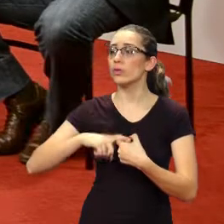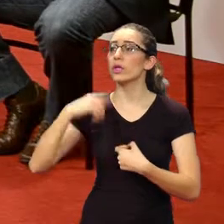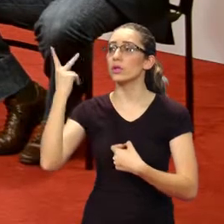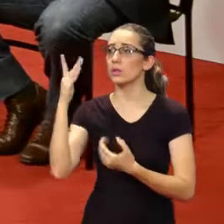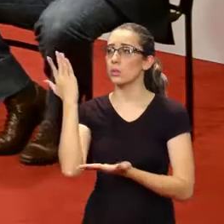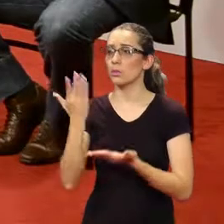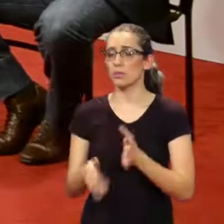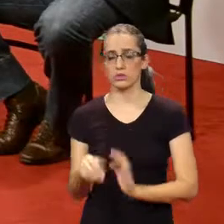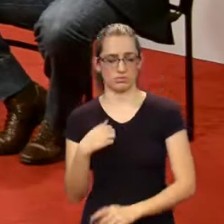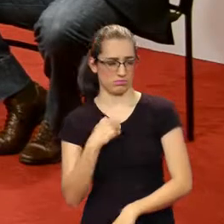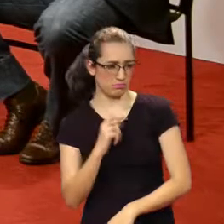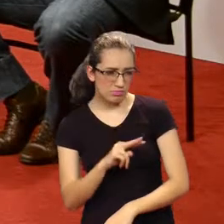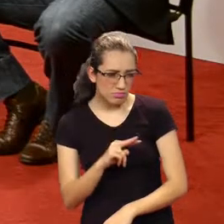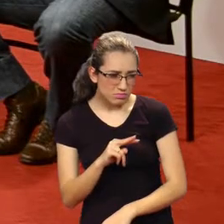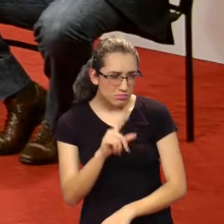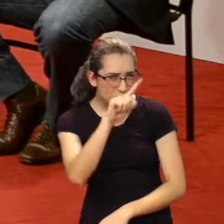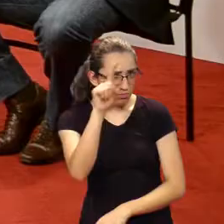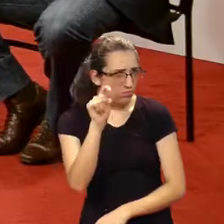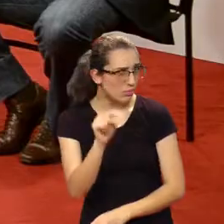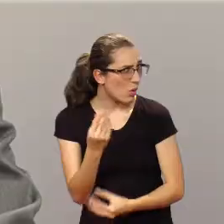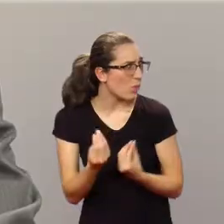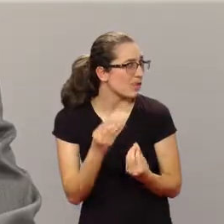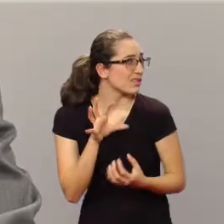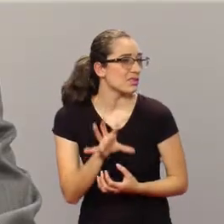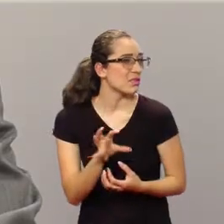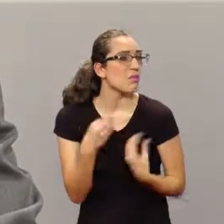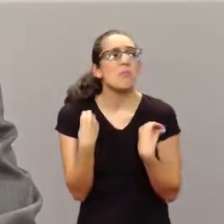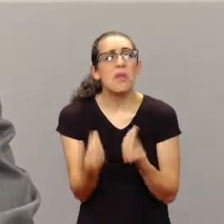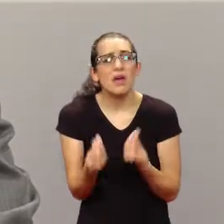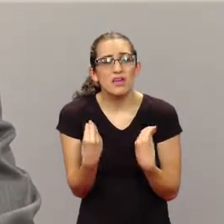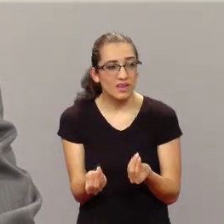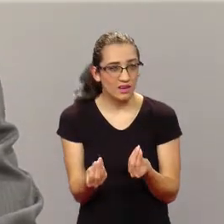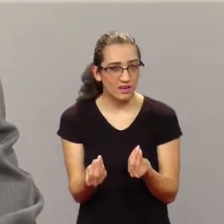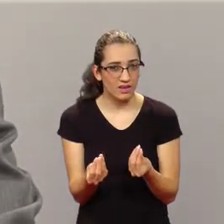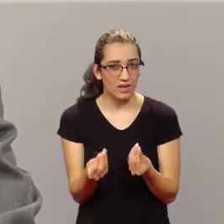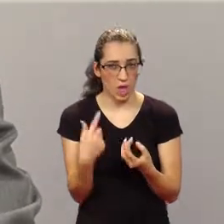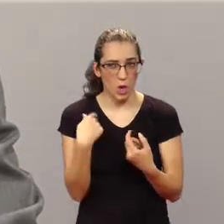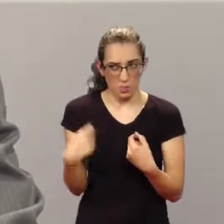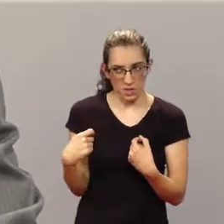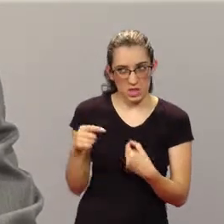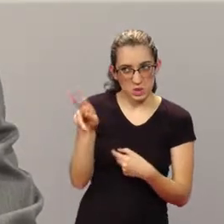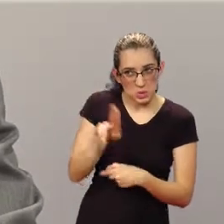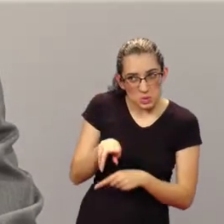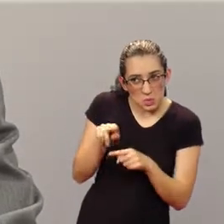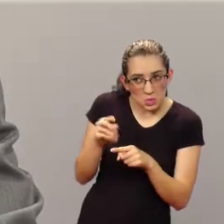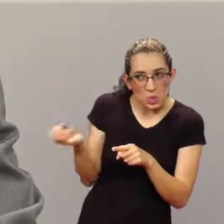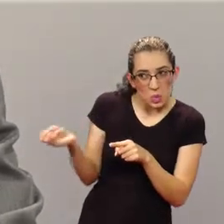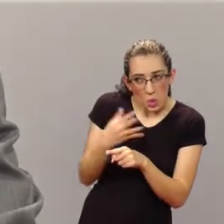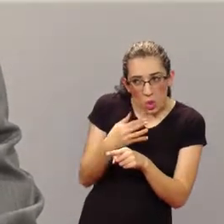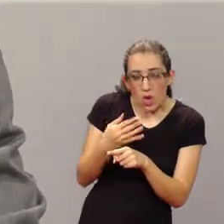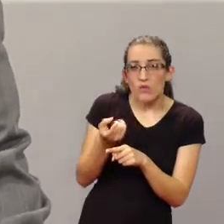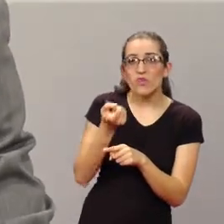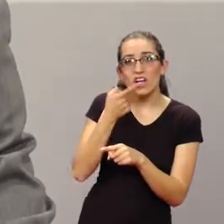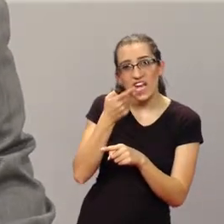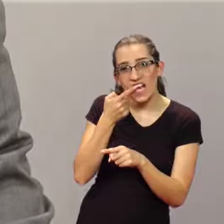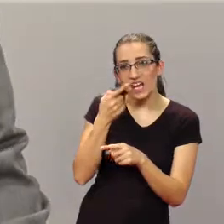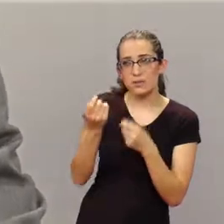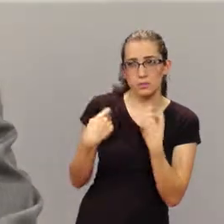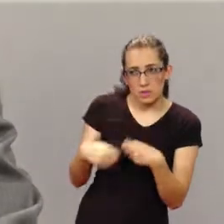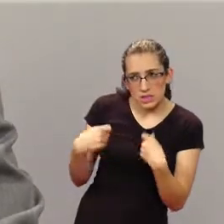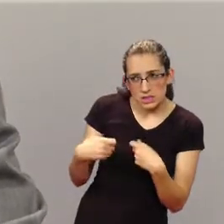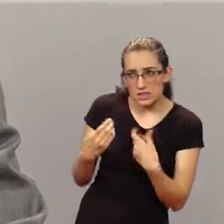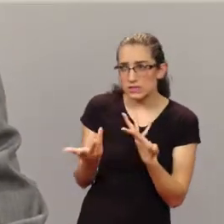perda dentária. Mas recuperar para quê? Será que eu preciso desse dente? Será que eu realmente preciso?